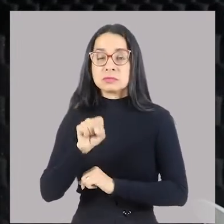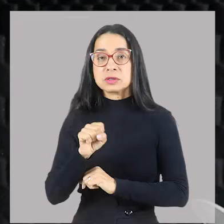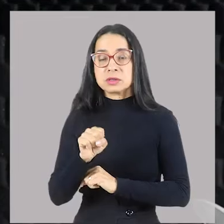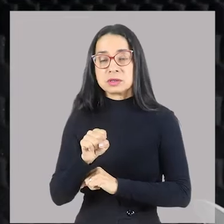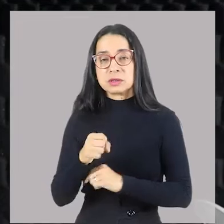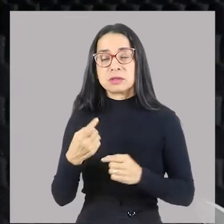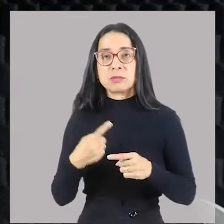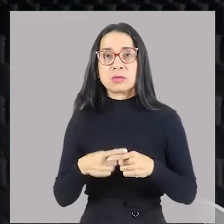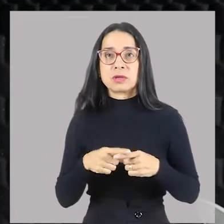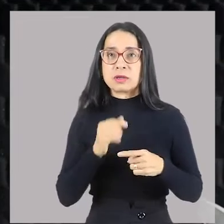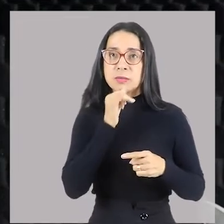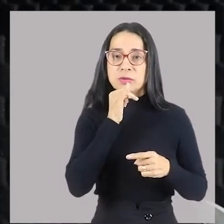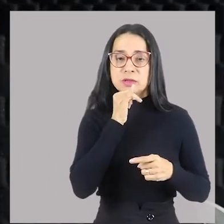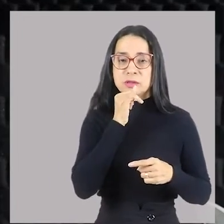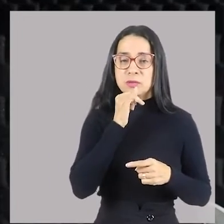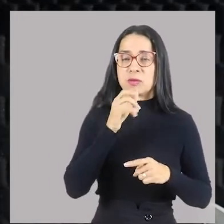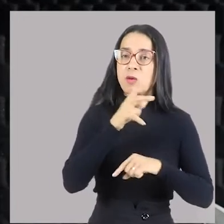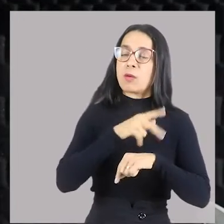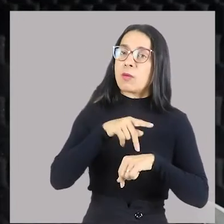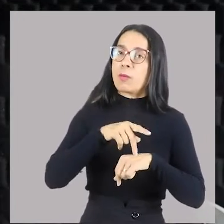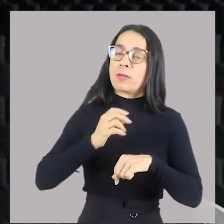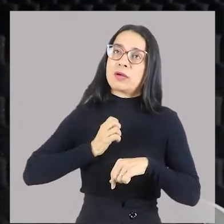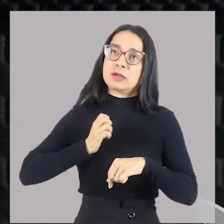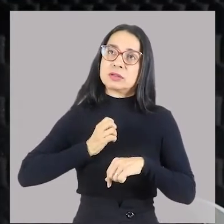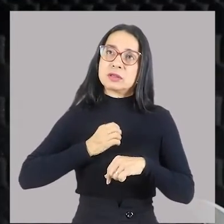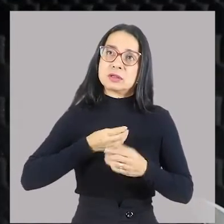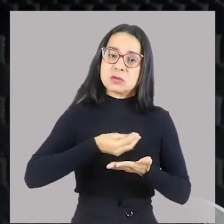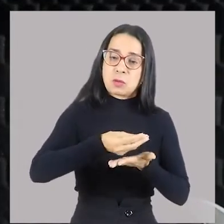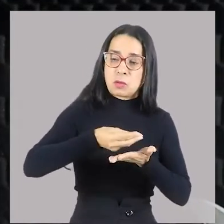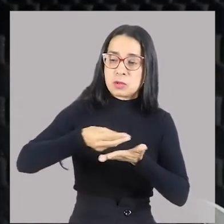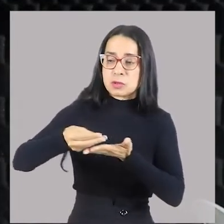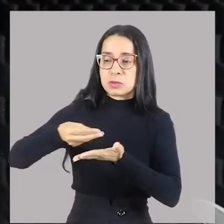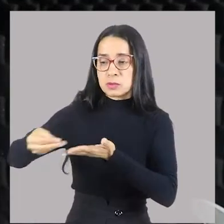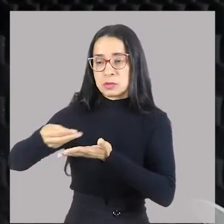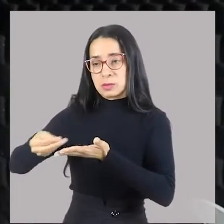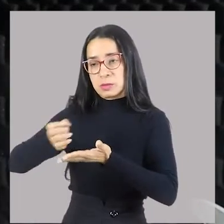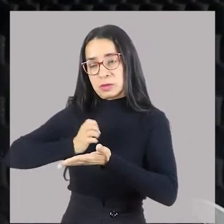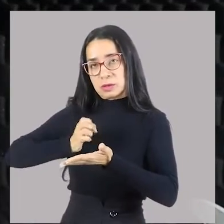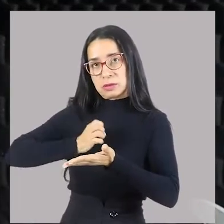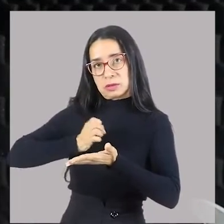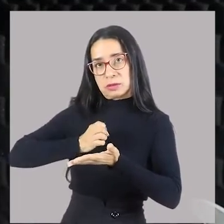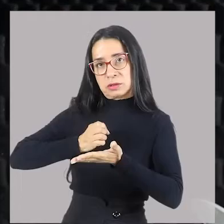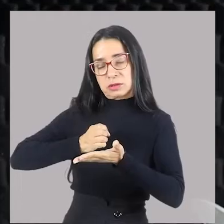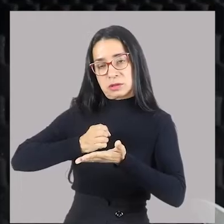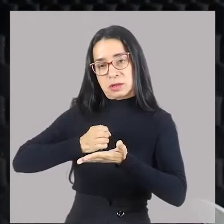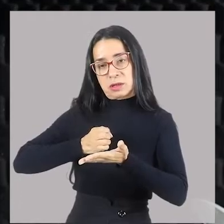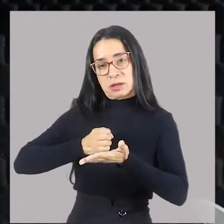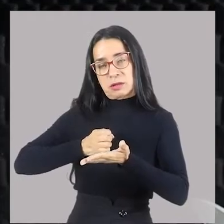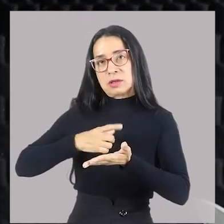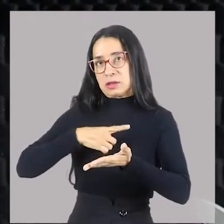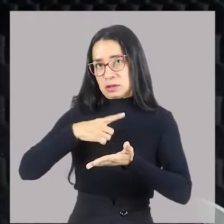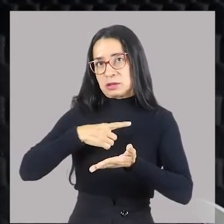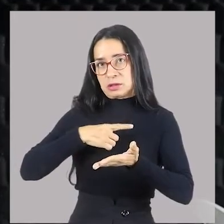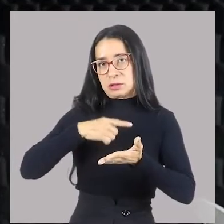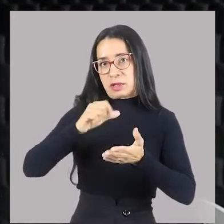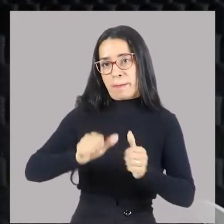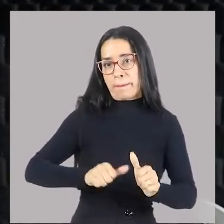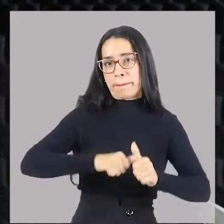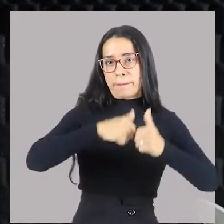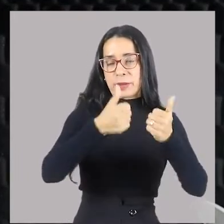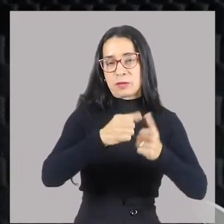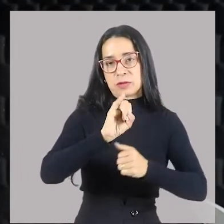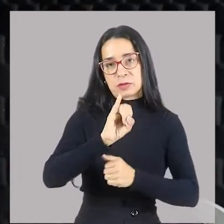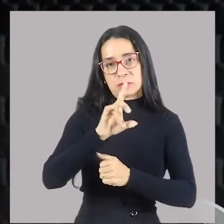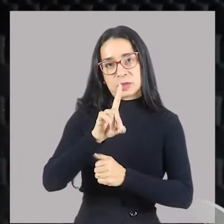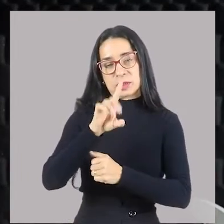não adianta o país ser rico e não distribuir a sua riqueza para que haja melhorias no IDH. Quem